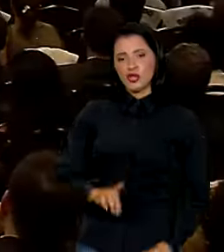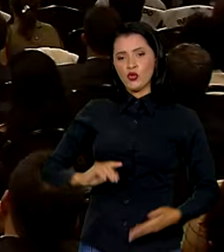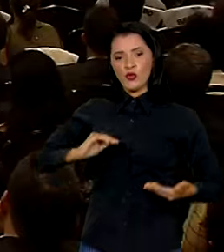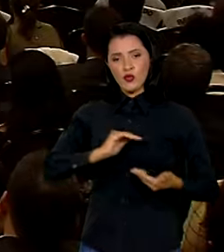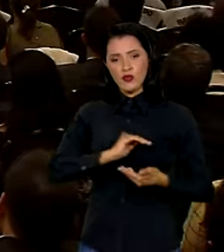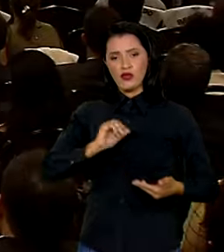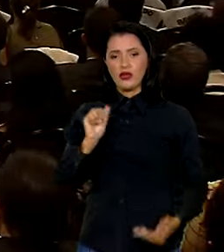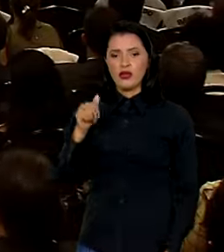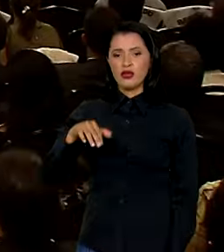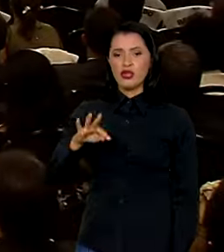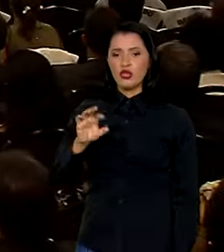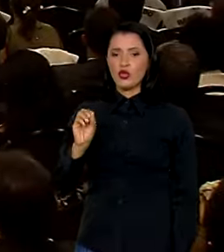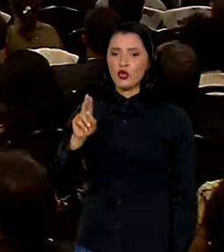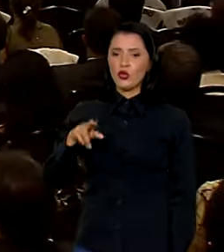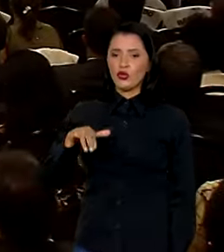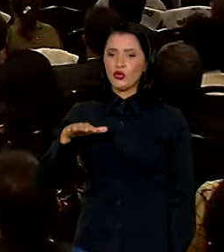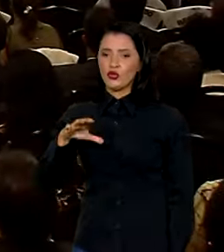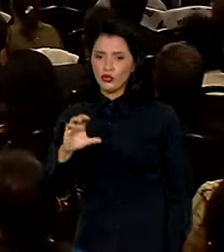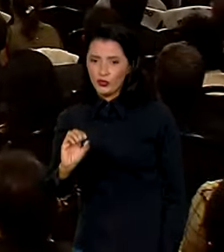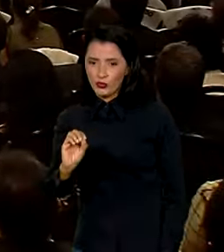Anvisa, Antônio Barra Torres.